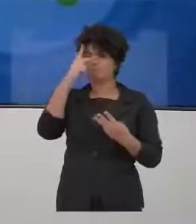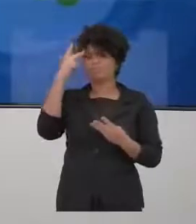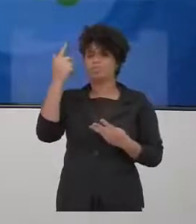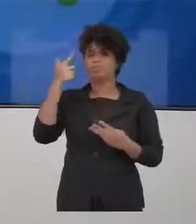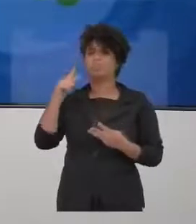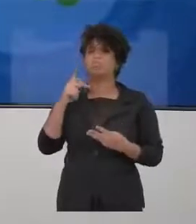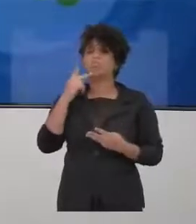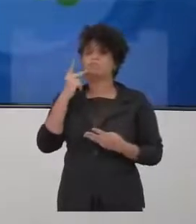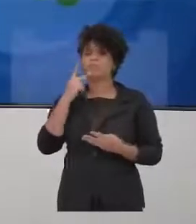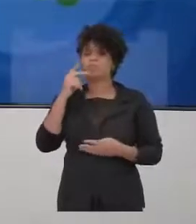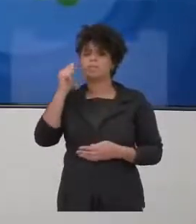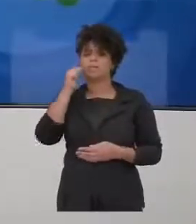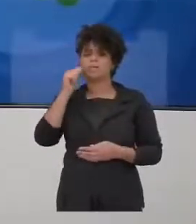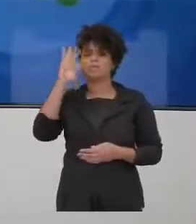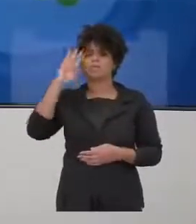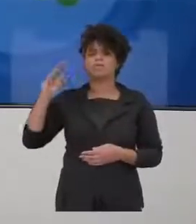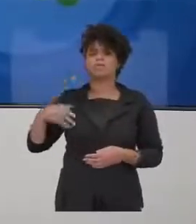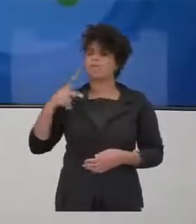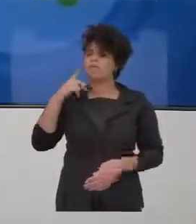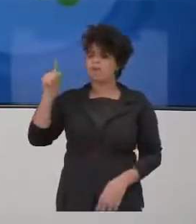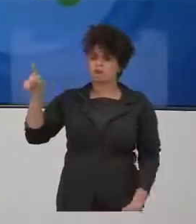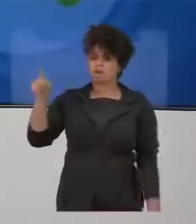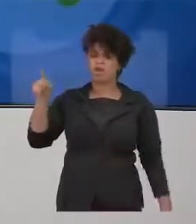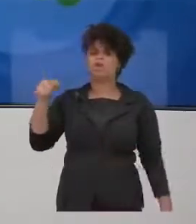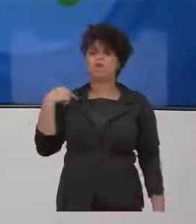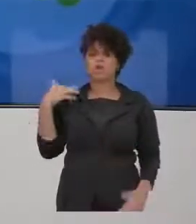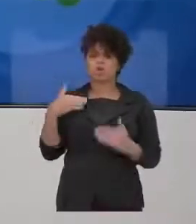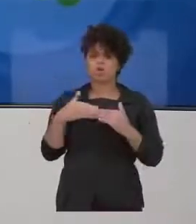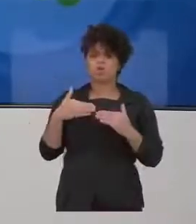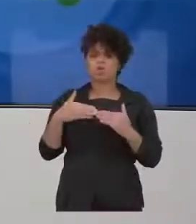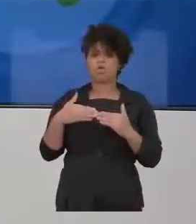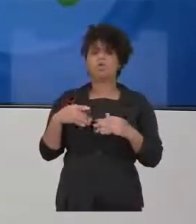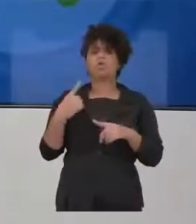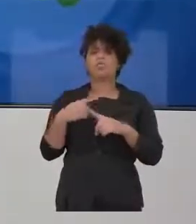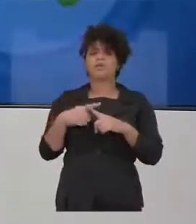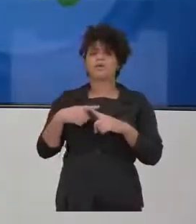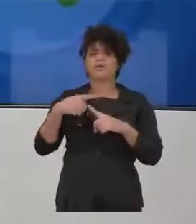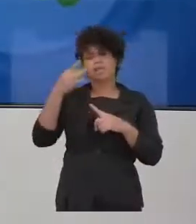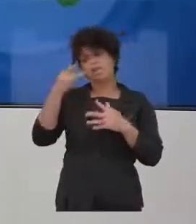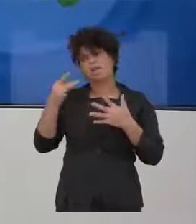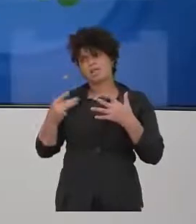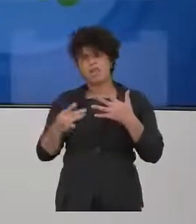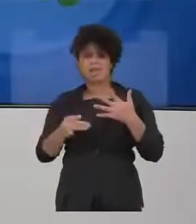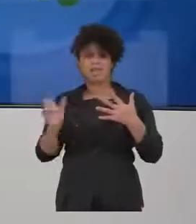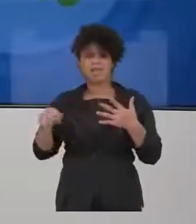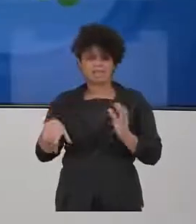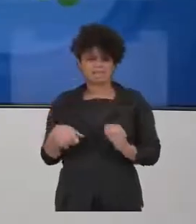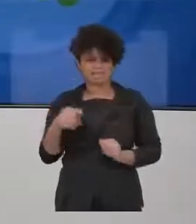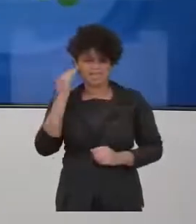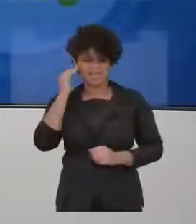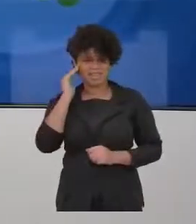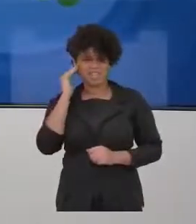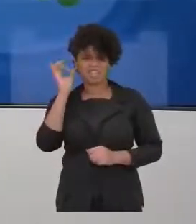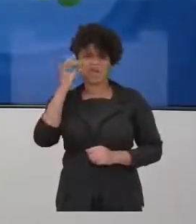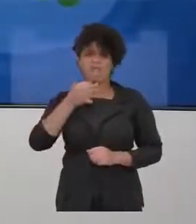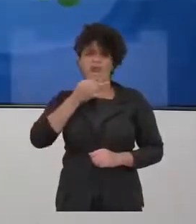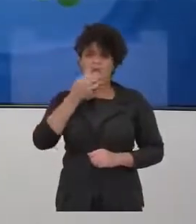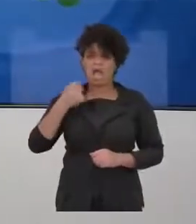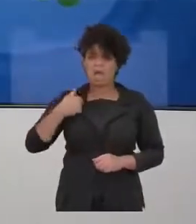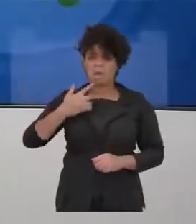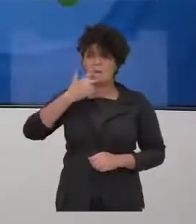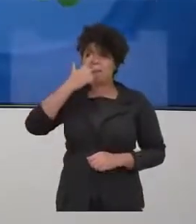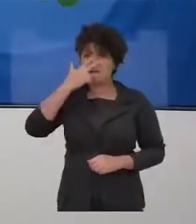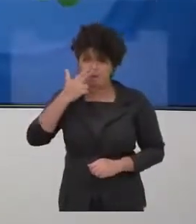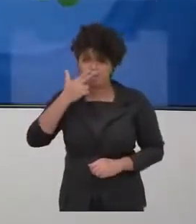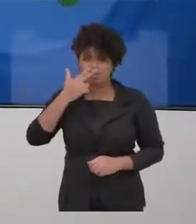isso. A professora Tayana falou tal coisa para mim e ela também concorda com isso, porque ela diz... Ou seja, você está dando a fonte dos